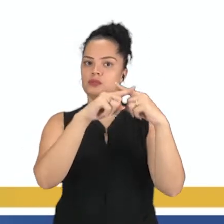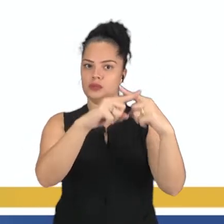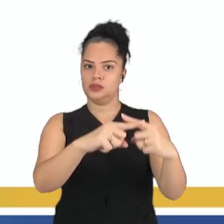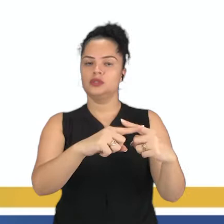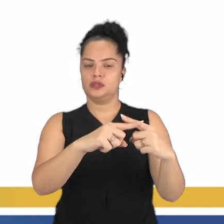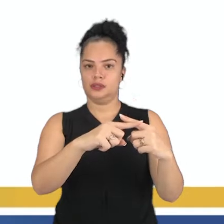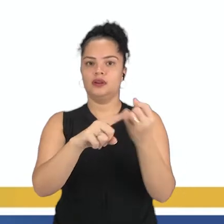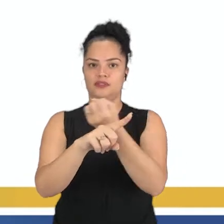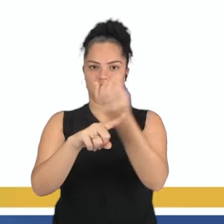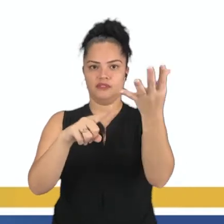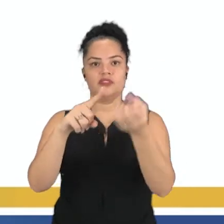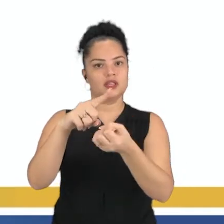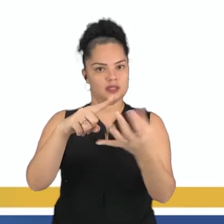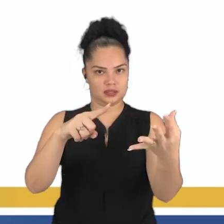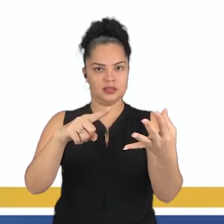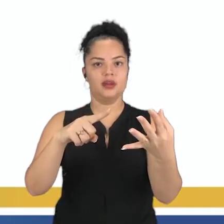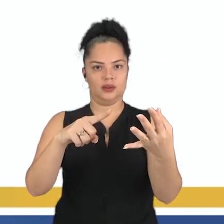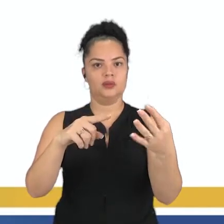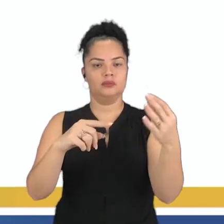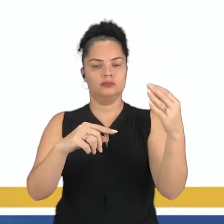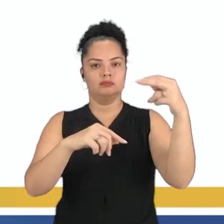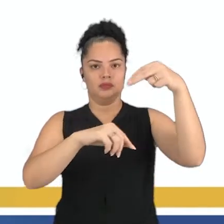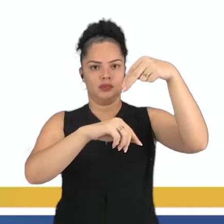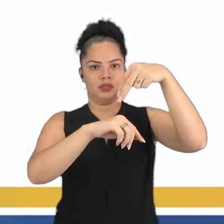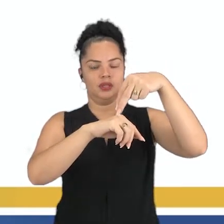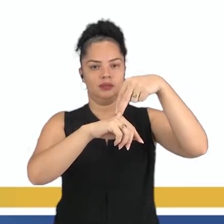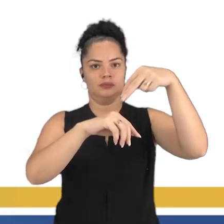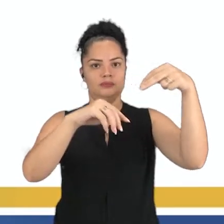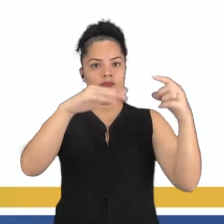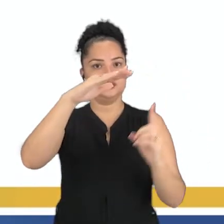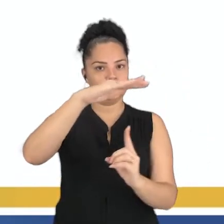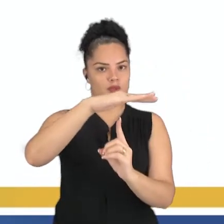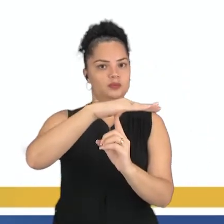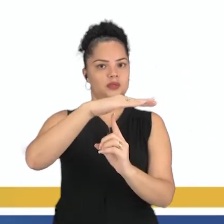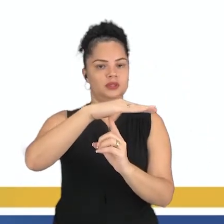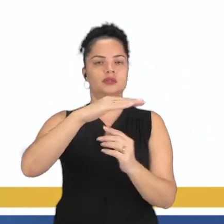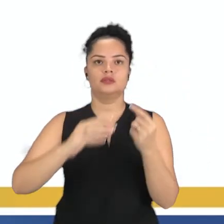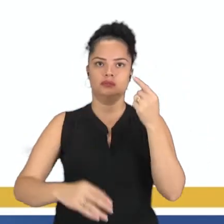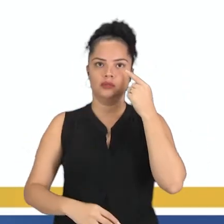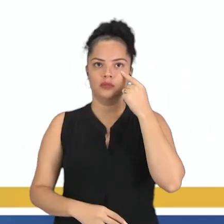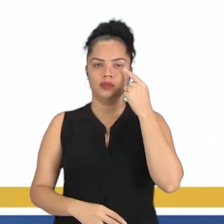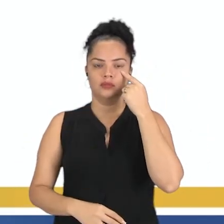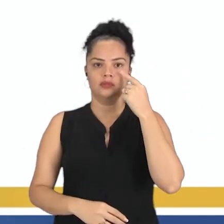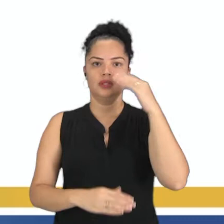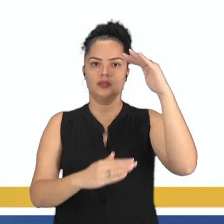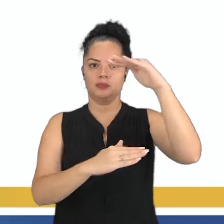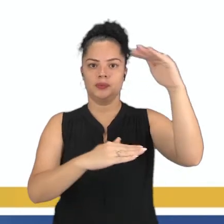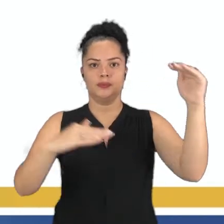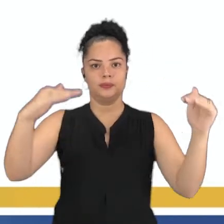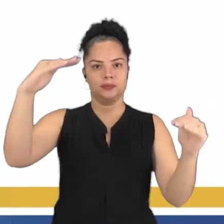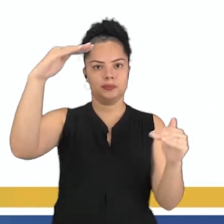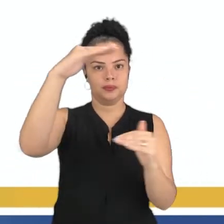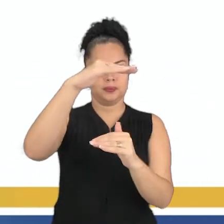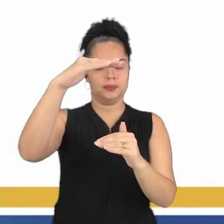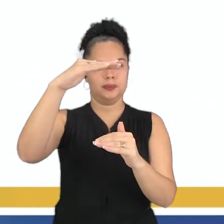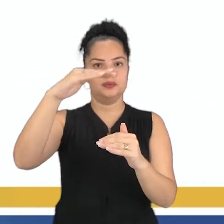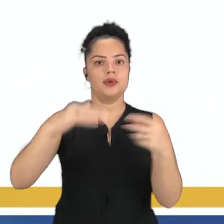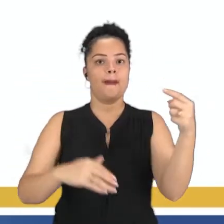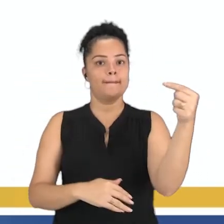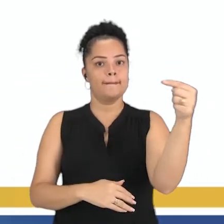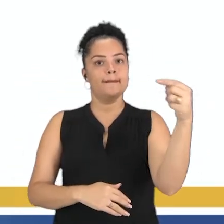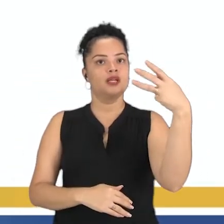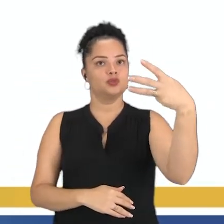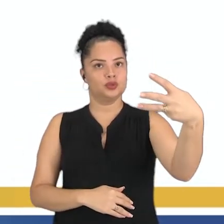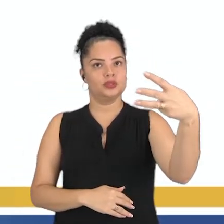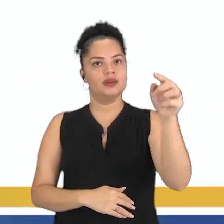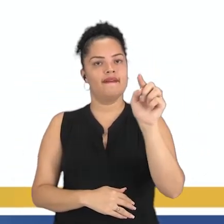1 sobre 1 vezes 2, 2 sobre 2 dá 1. Segundo exemplo, o inverso multiplicativo do número menos 3